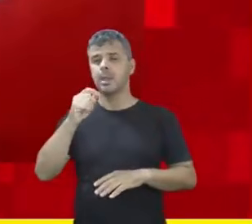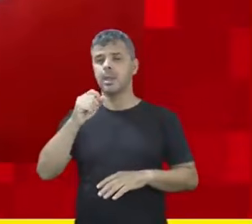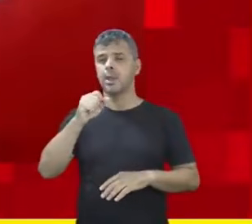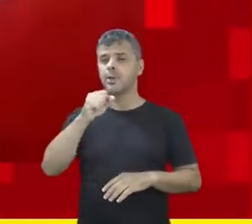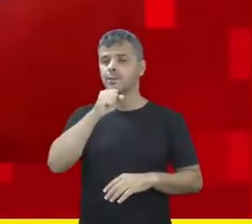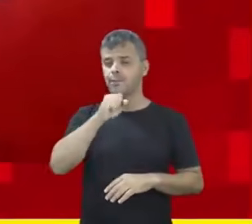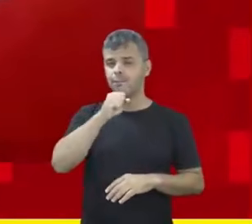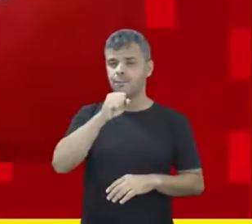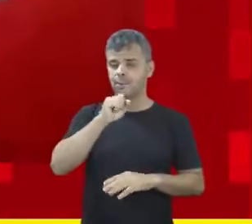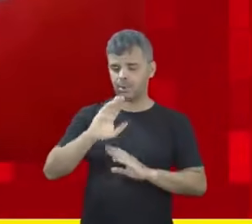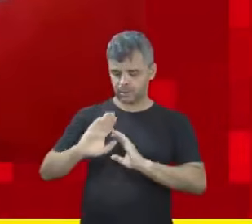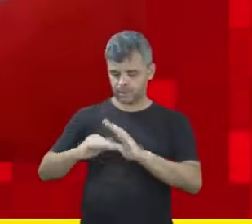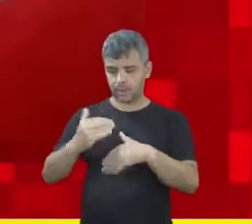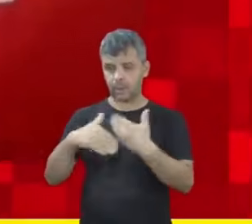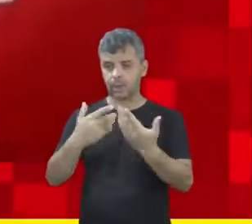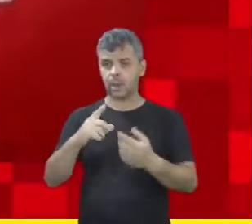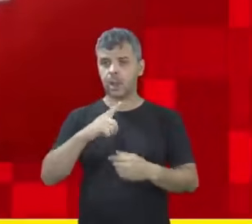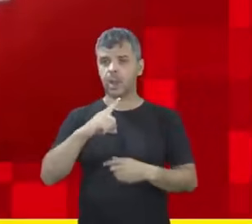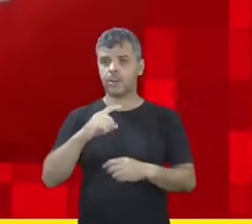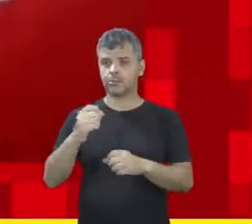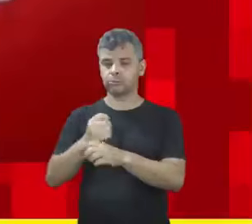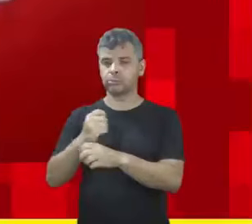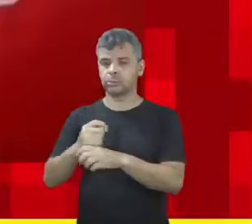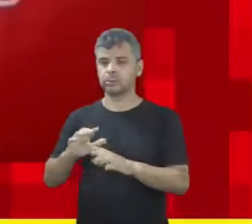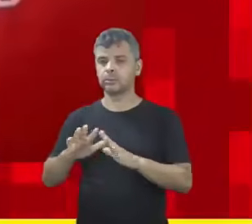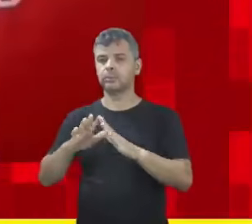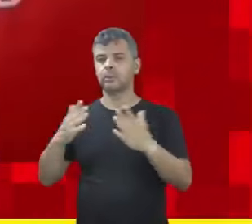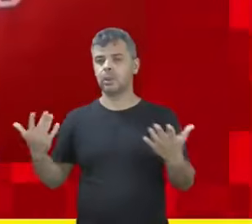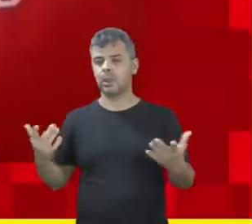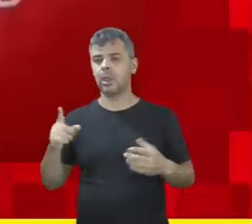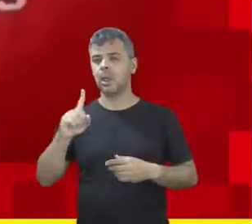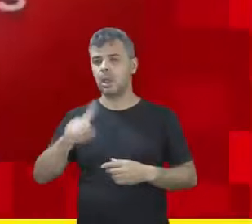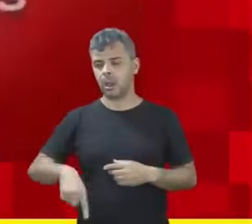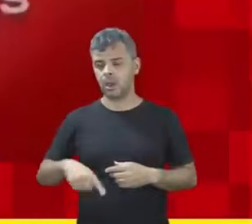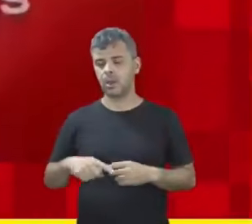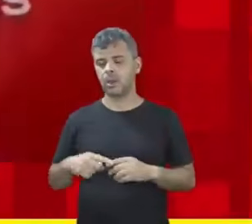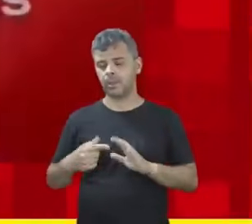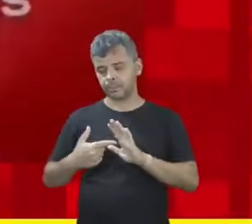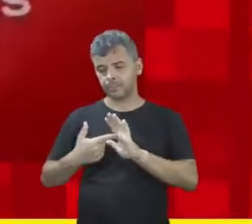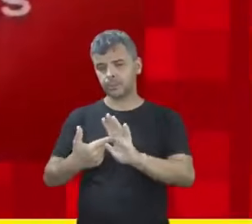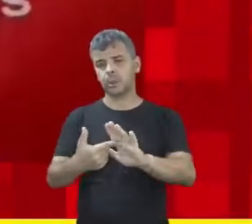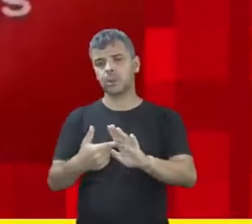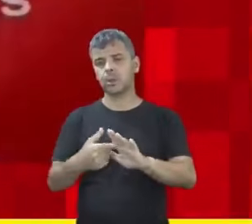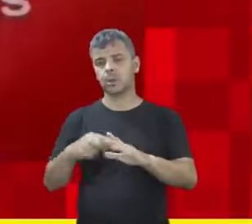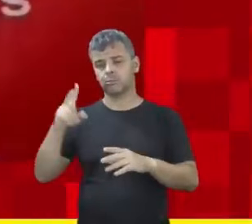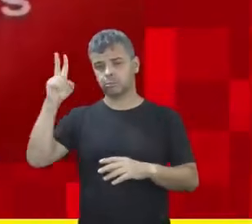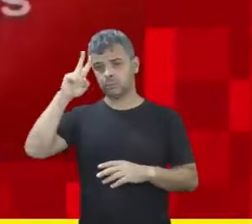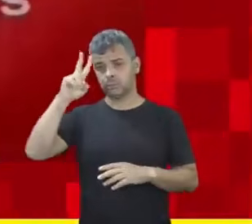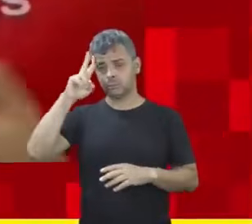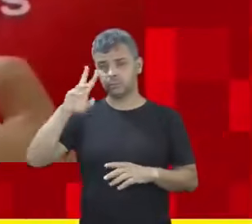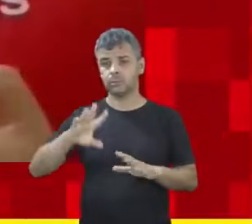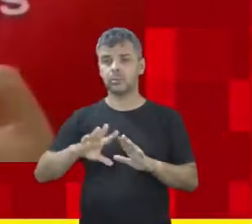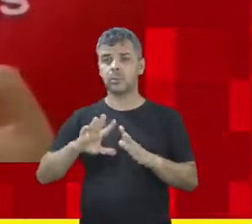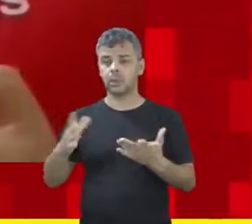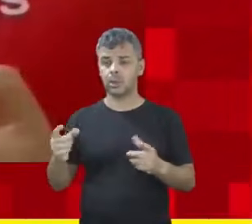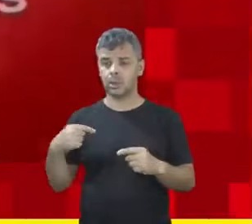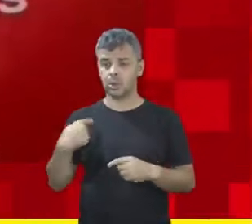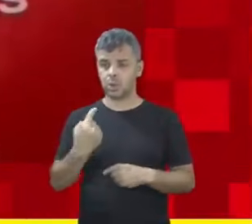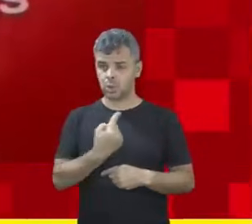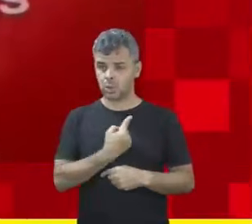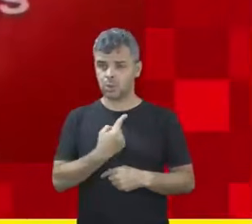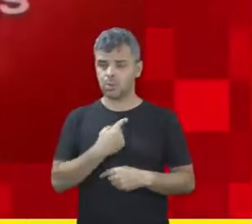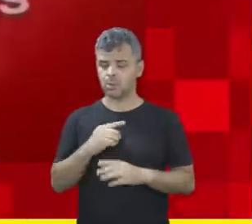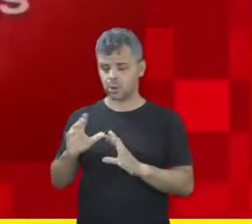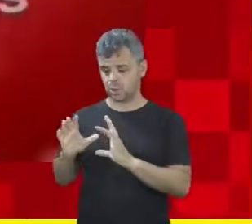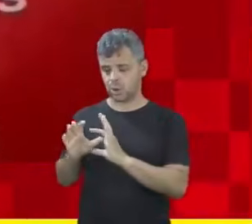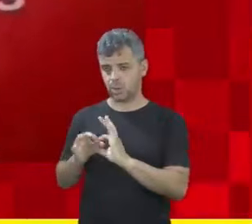nesse processo a gente vem se construindo. Então, trazer para vocês que é um pouco da história, mas que nós temos esse